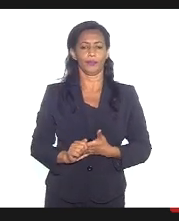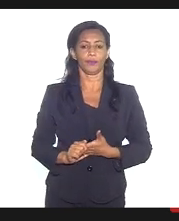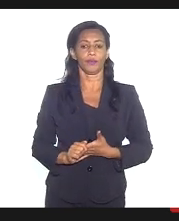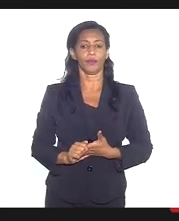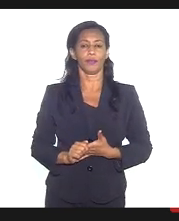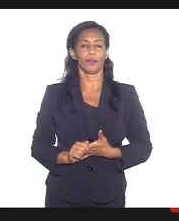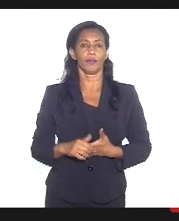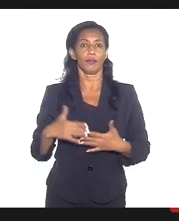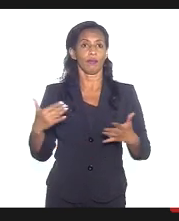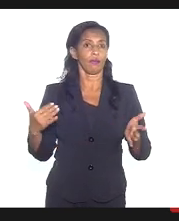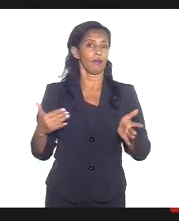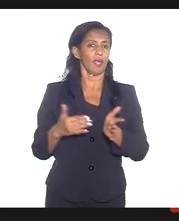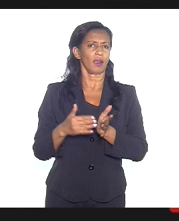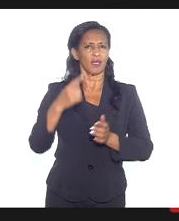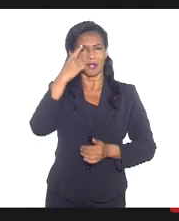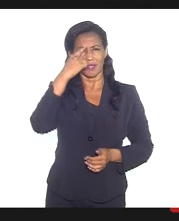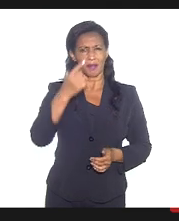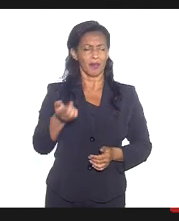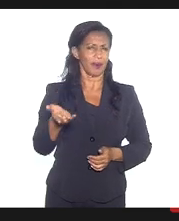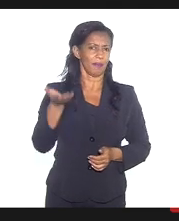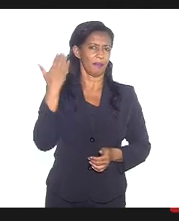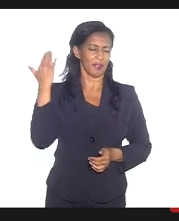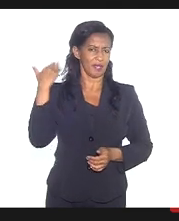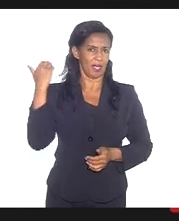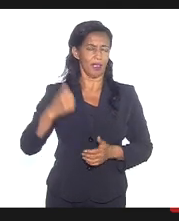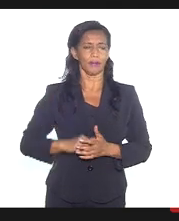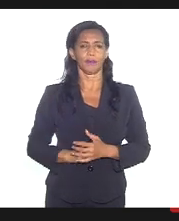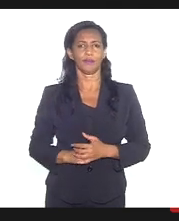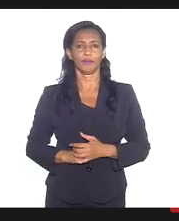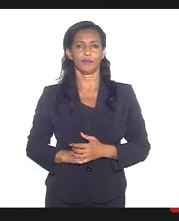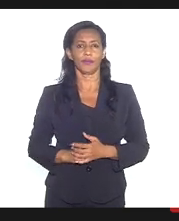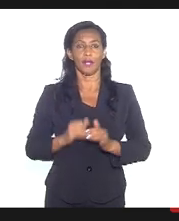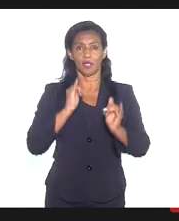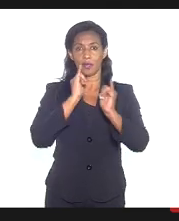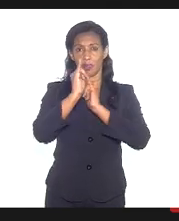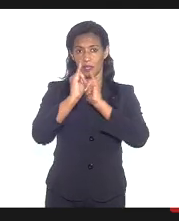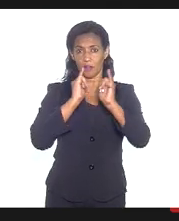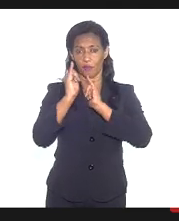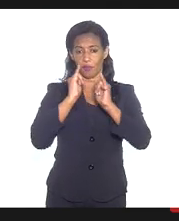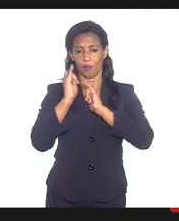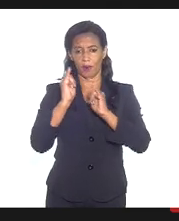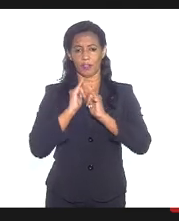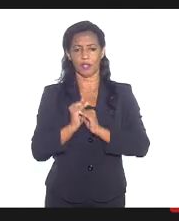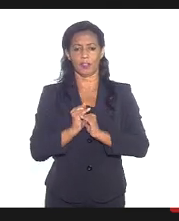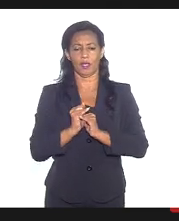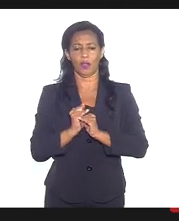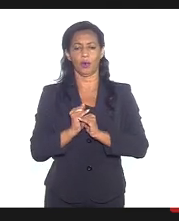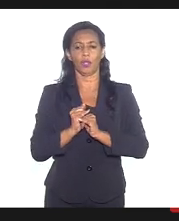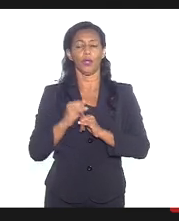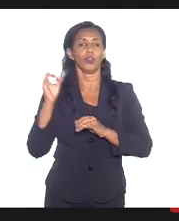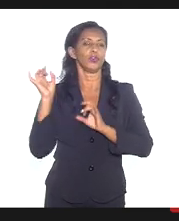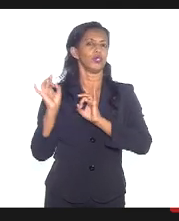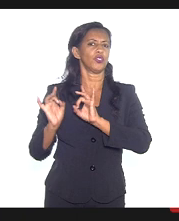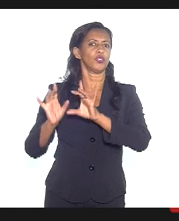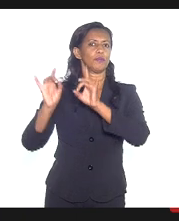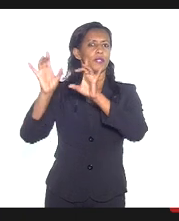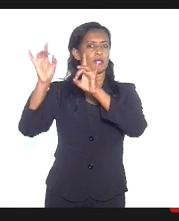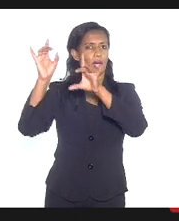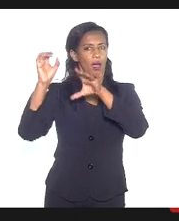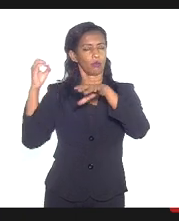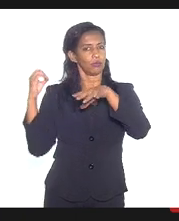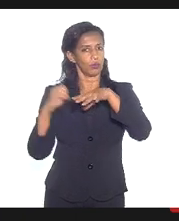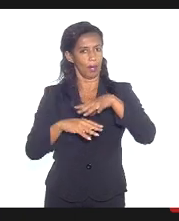Até semana passada, vou dizer assim, os dados de depósitos de participações especiais e